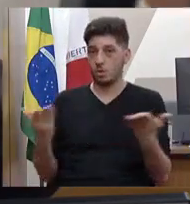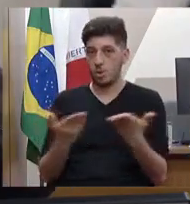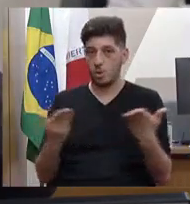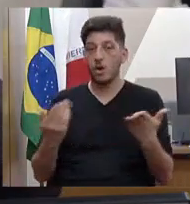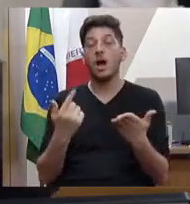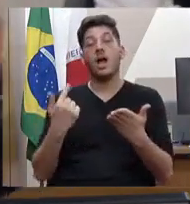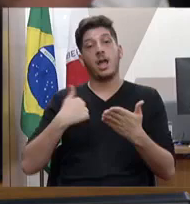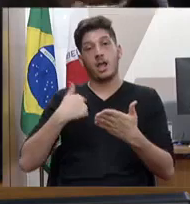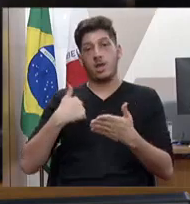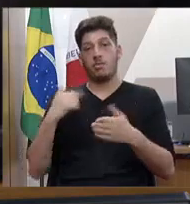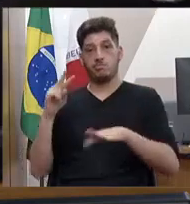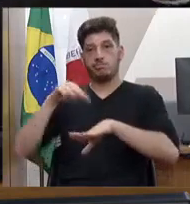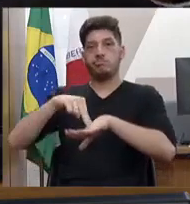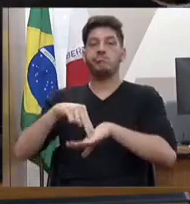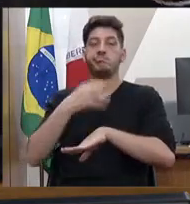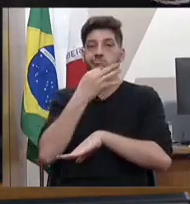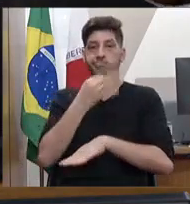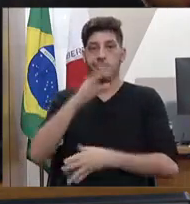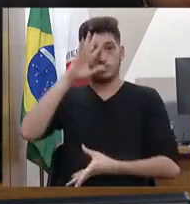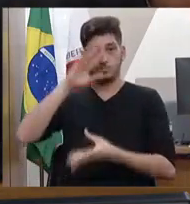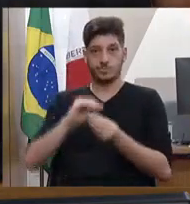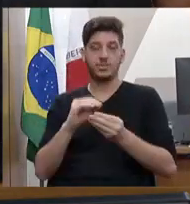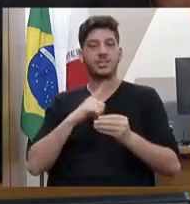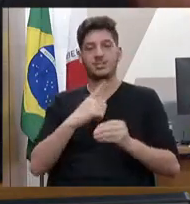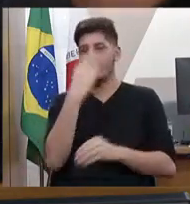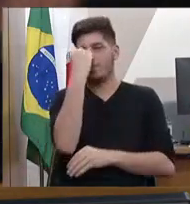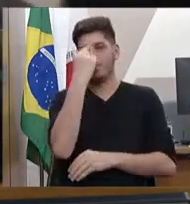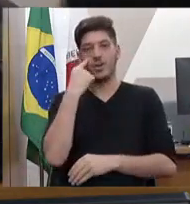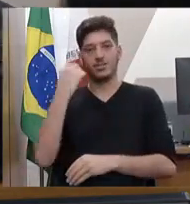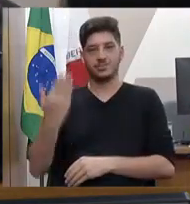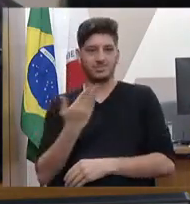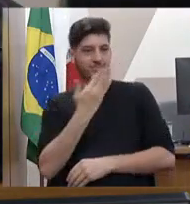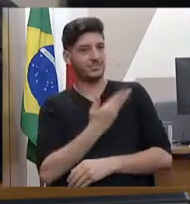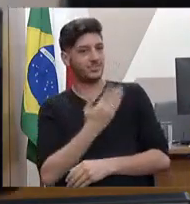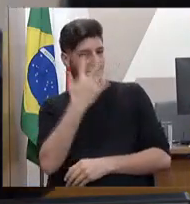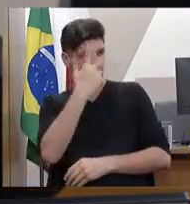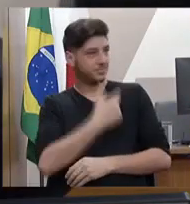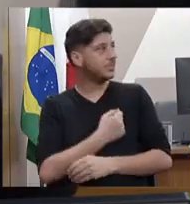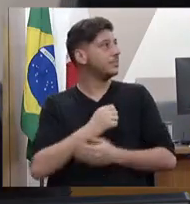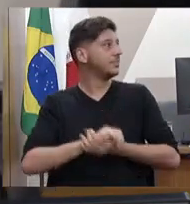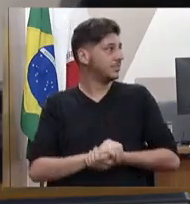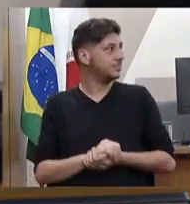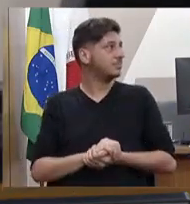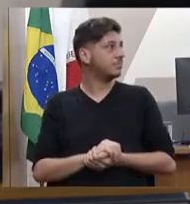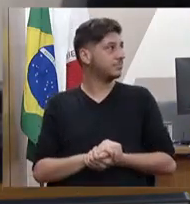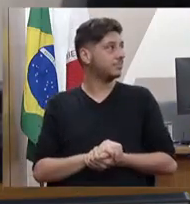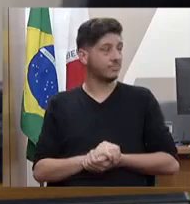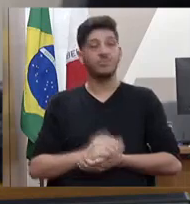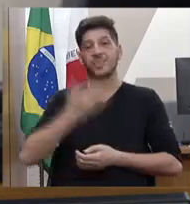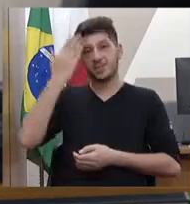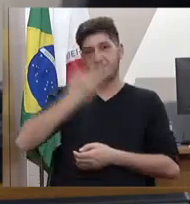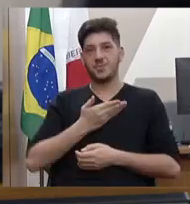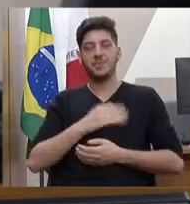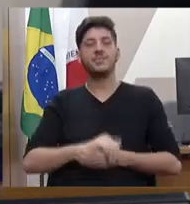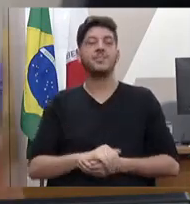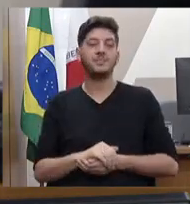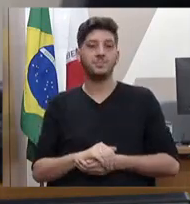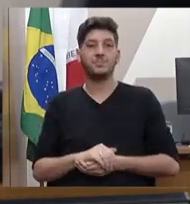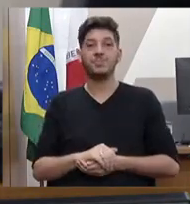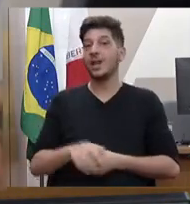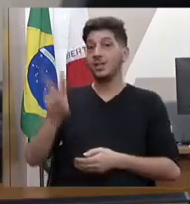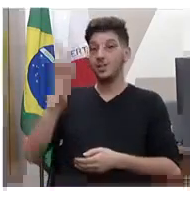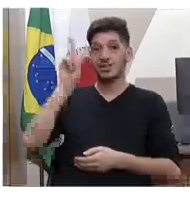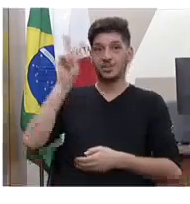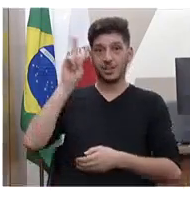pra me encerrar essa foto bonita e é uma inflamação né na segunda-feira nós temos